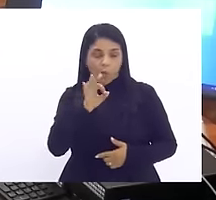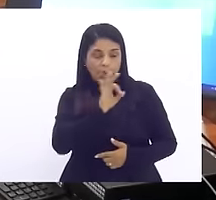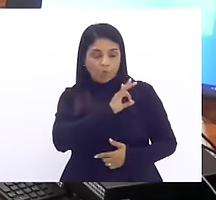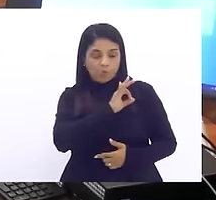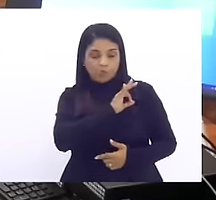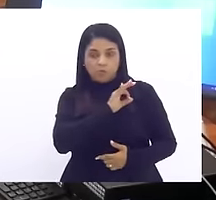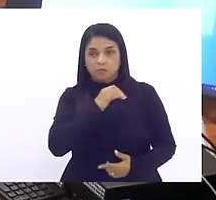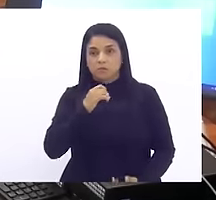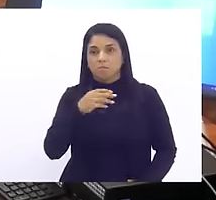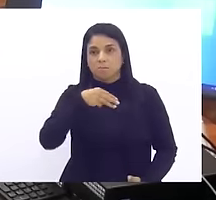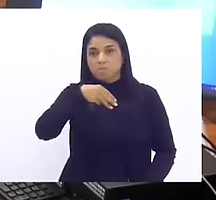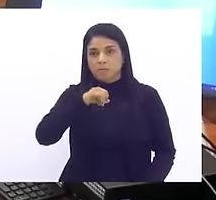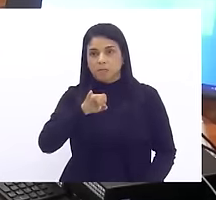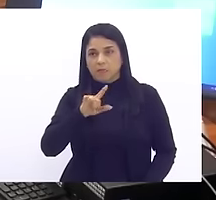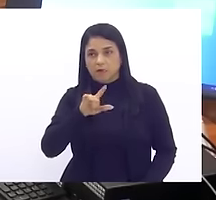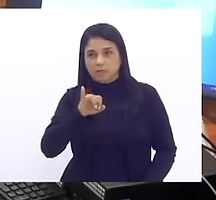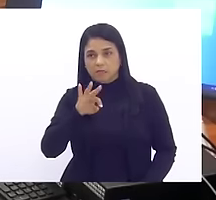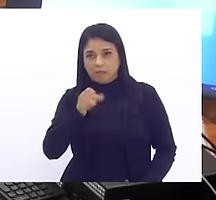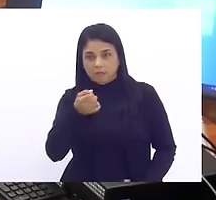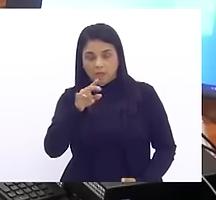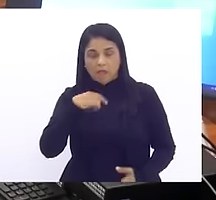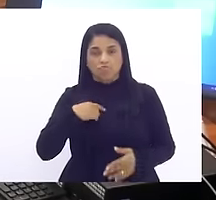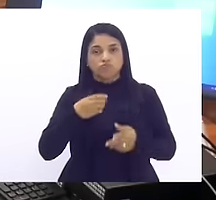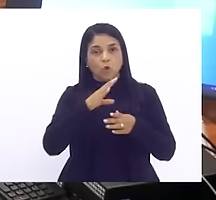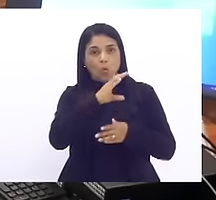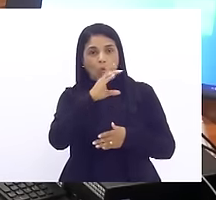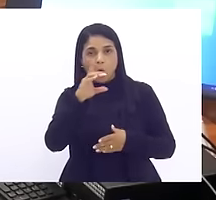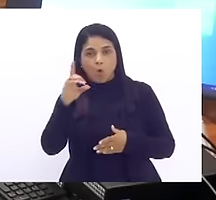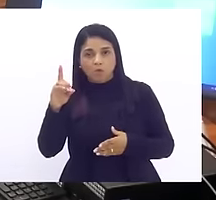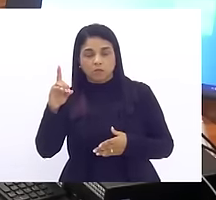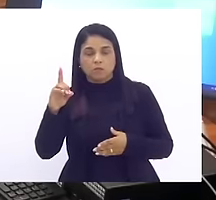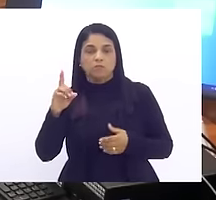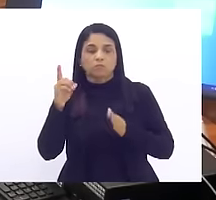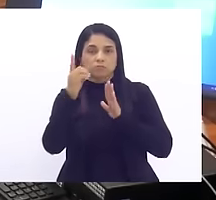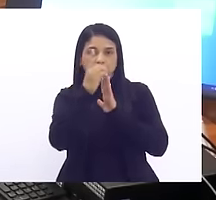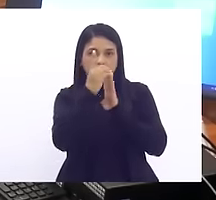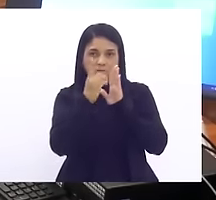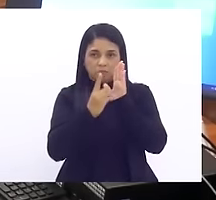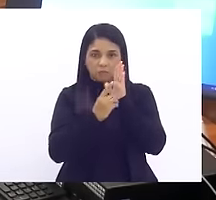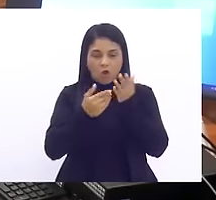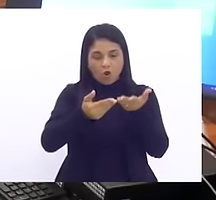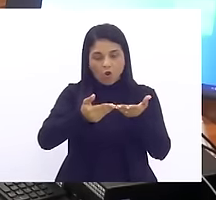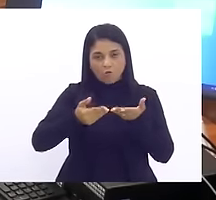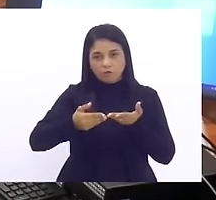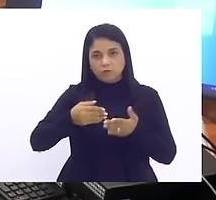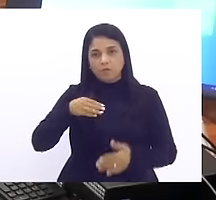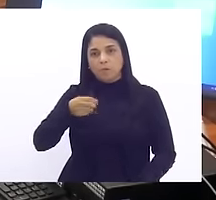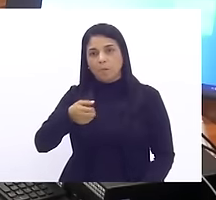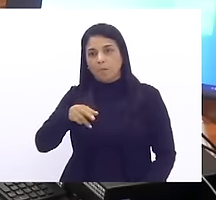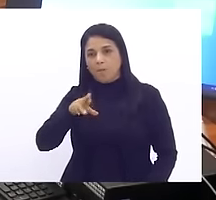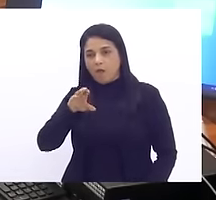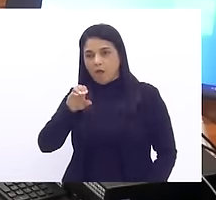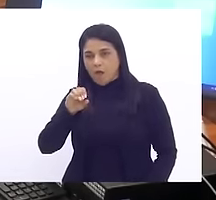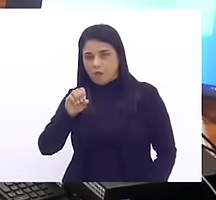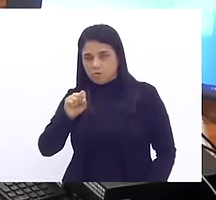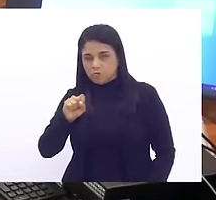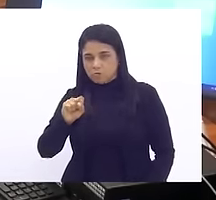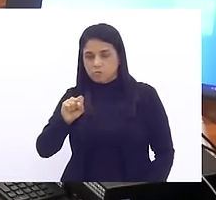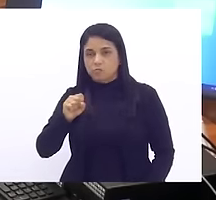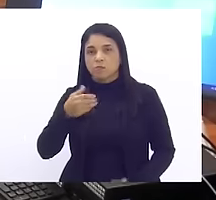estou coordenador de fiscalização Detran a convite do presidente Doutor Marcos Amin meu chefe direto